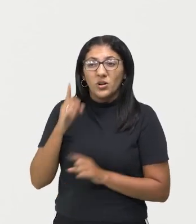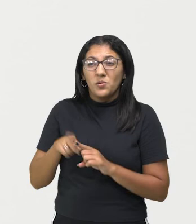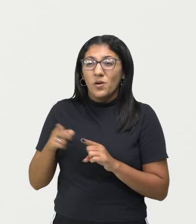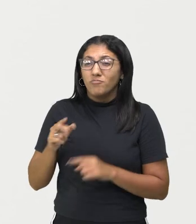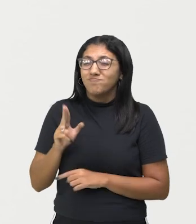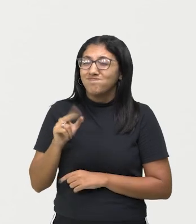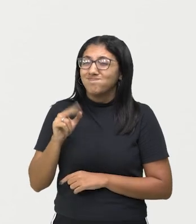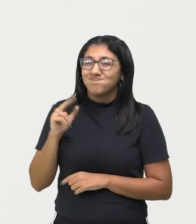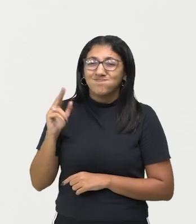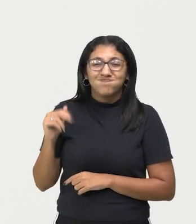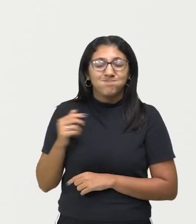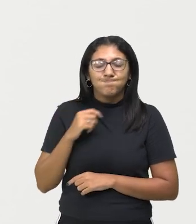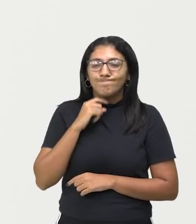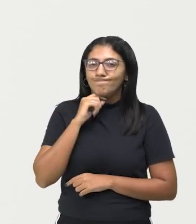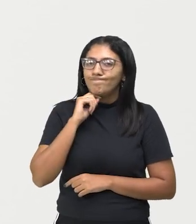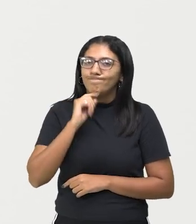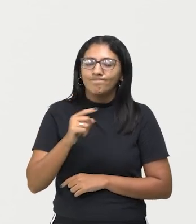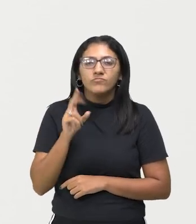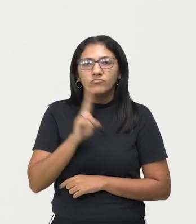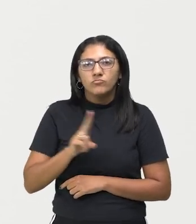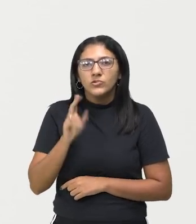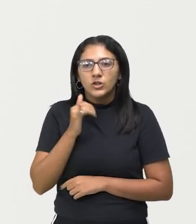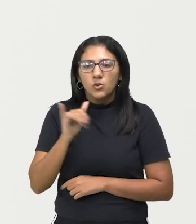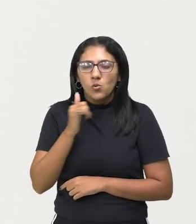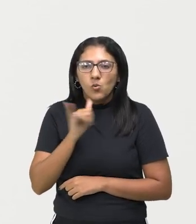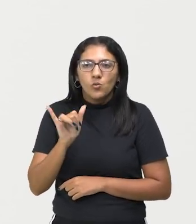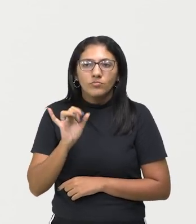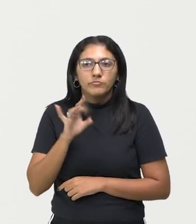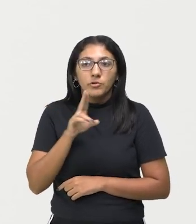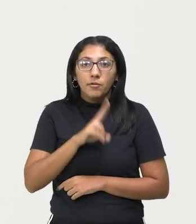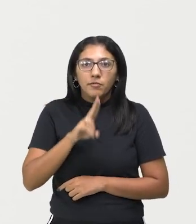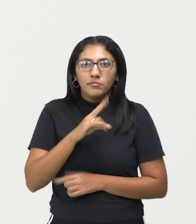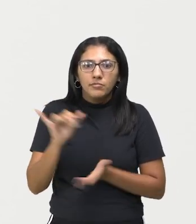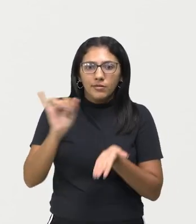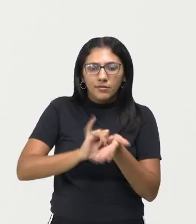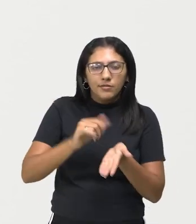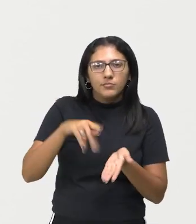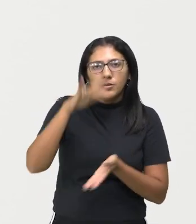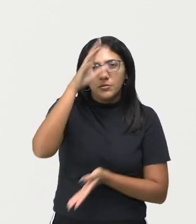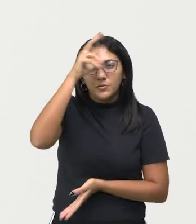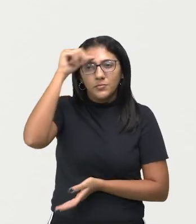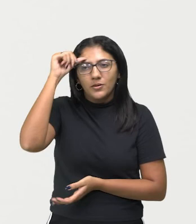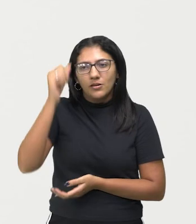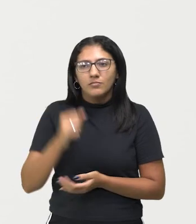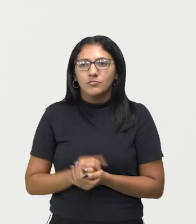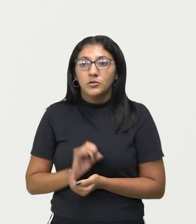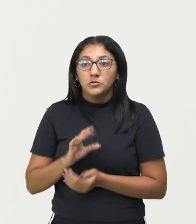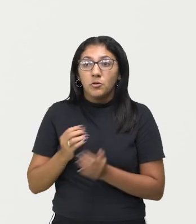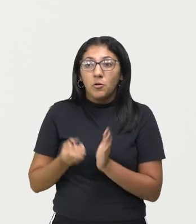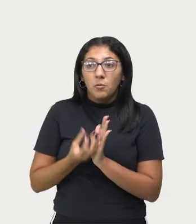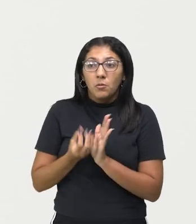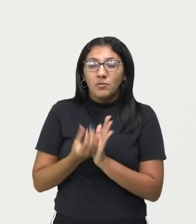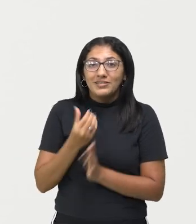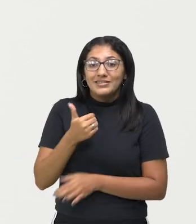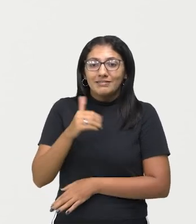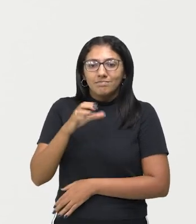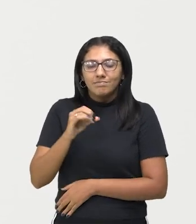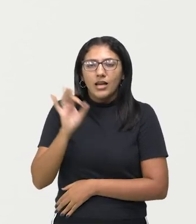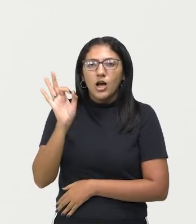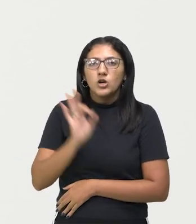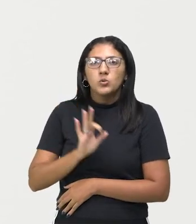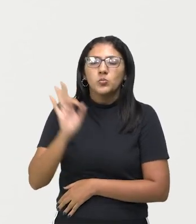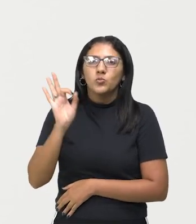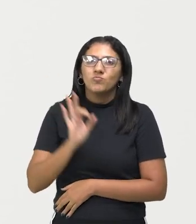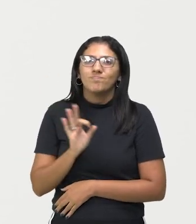nunca conseguiu gerar essa energia, nem sequer para atender a cidade de Manaus. Ela gera apenas 10% da